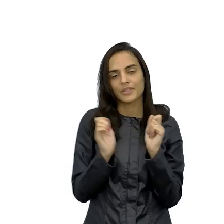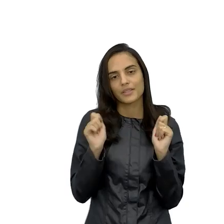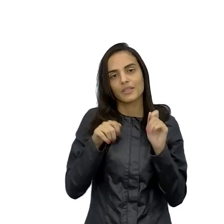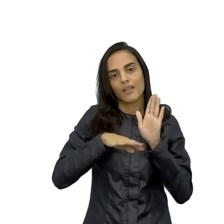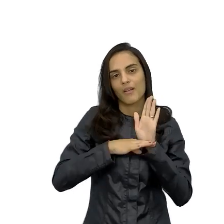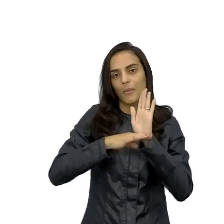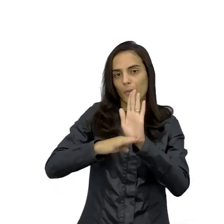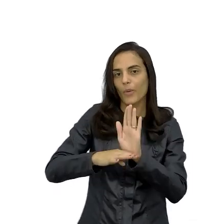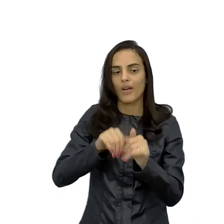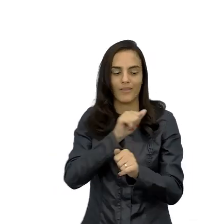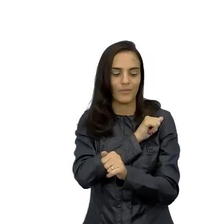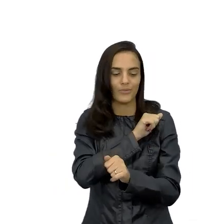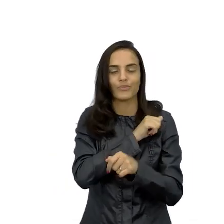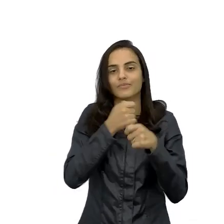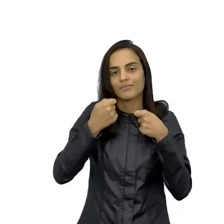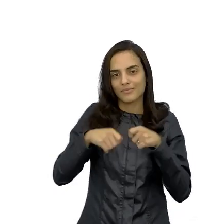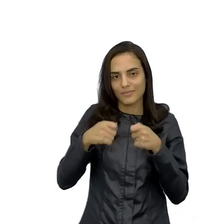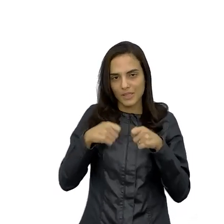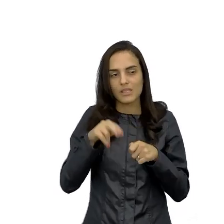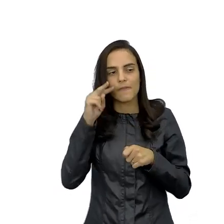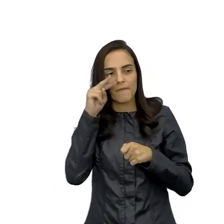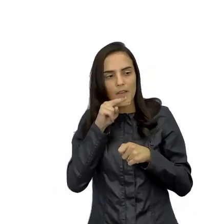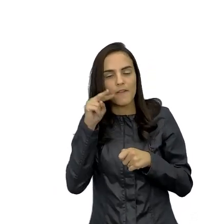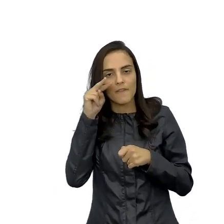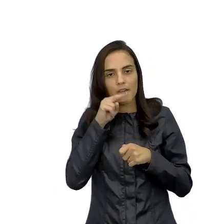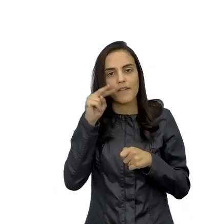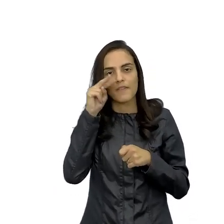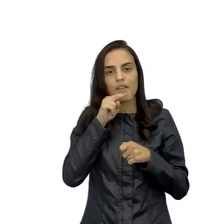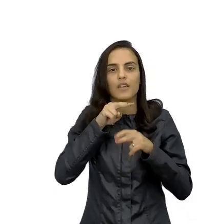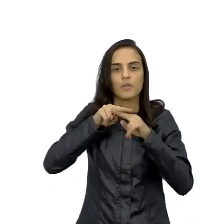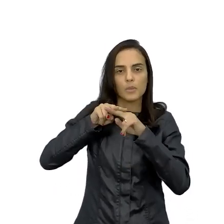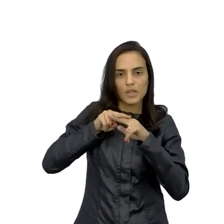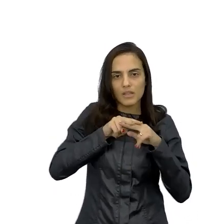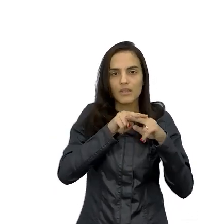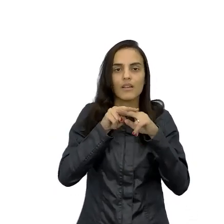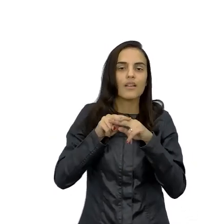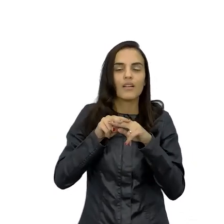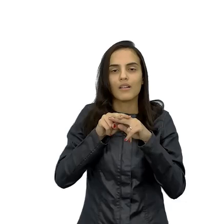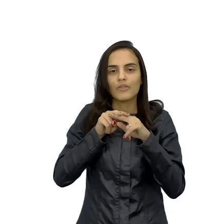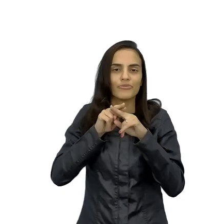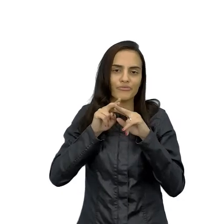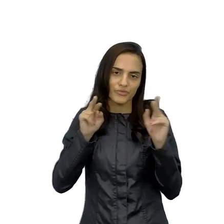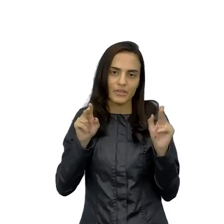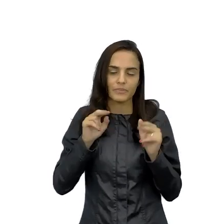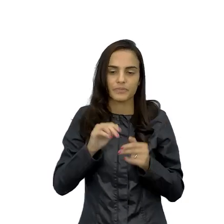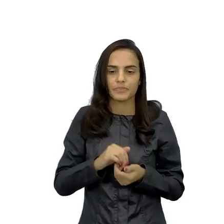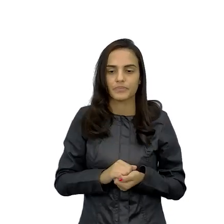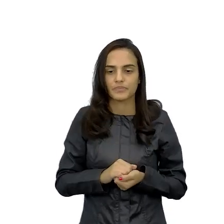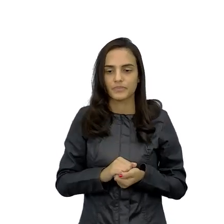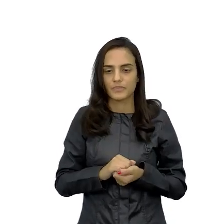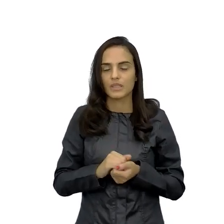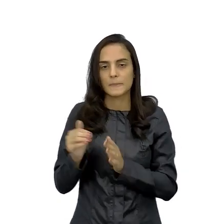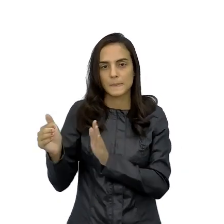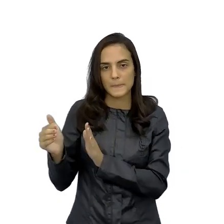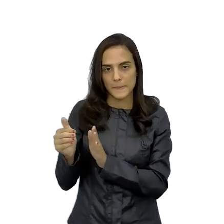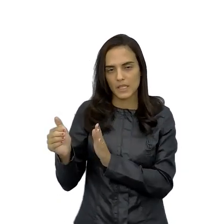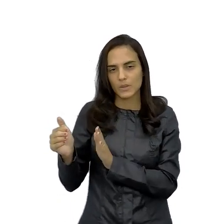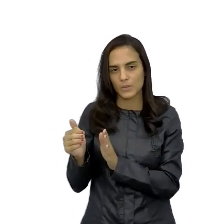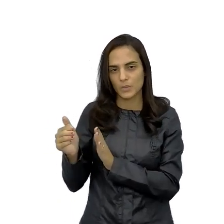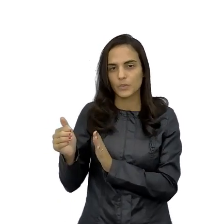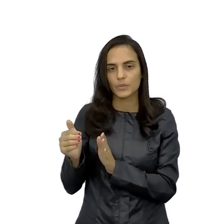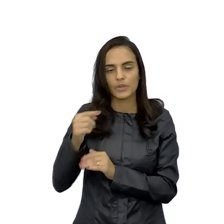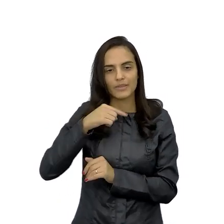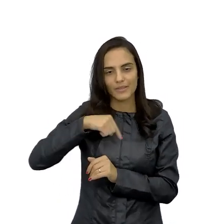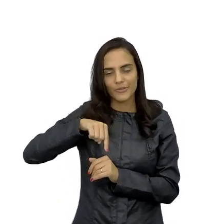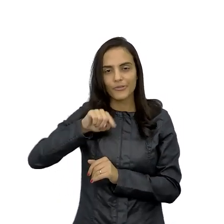alunos precisariam rever, recuperar, retomar, né? Então, este período é um período que a gente